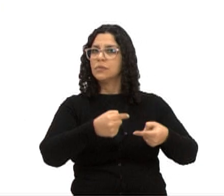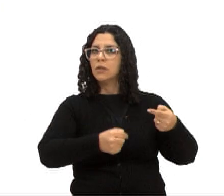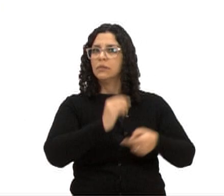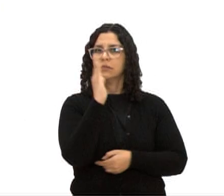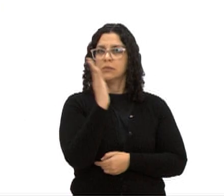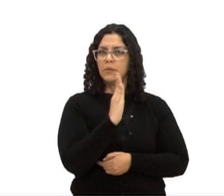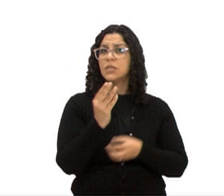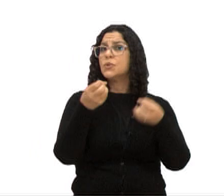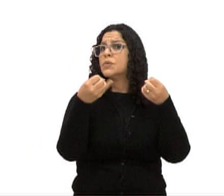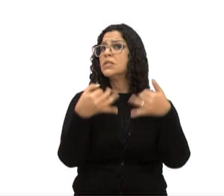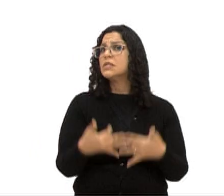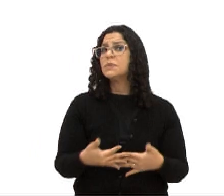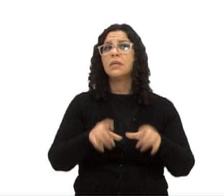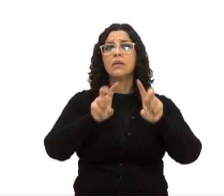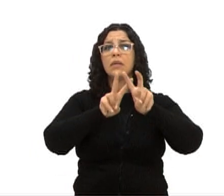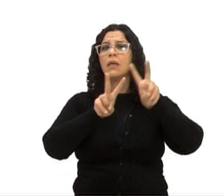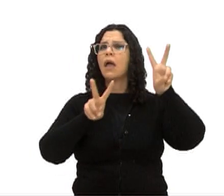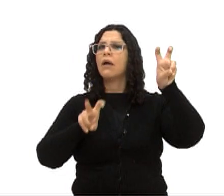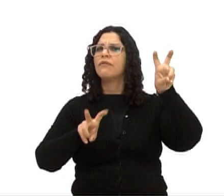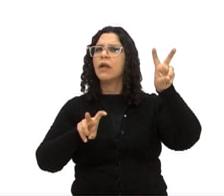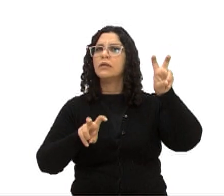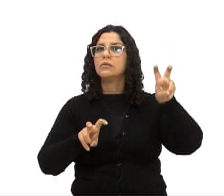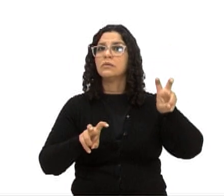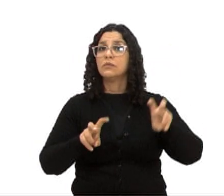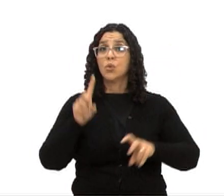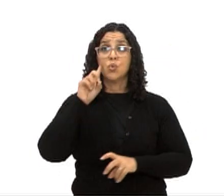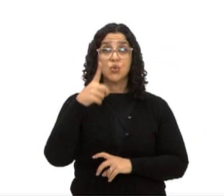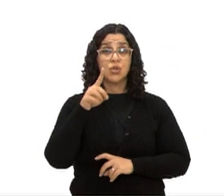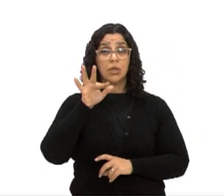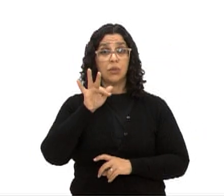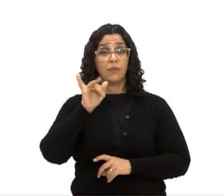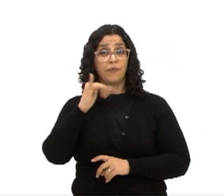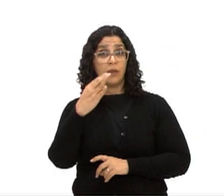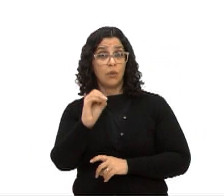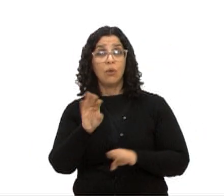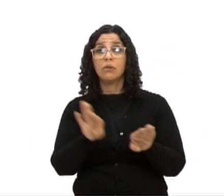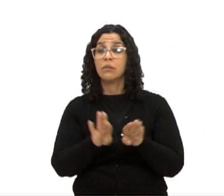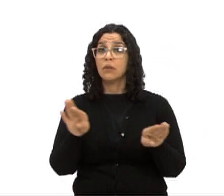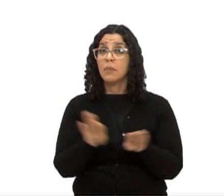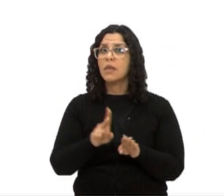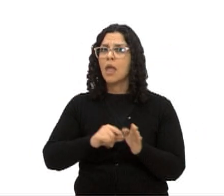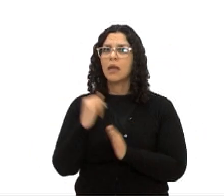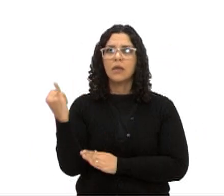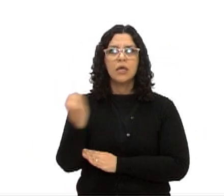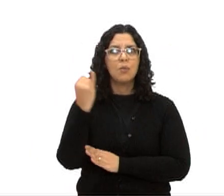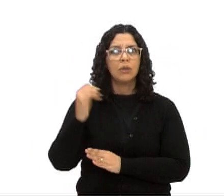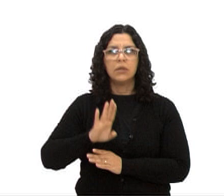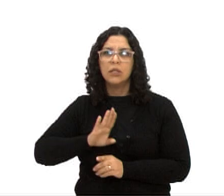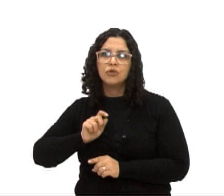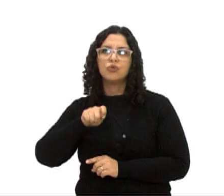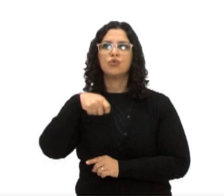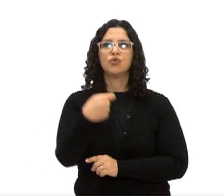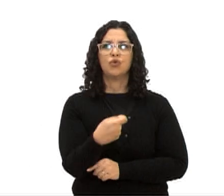Brasil, explique a seguinte frase: o Dia do Fico foi um grande passo rumo à independência do